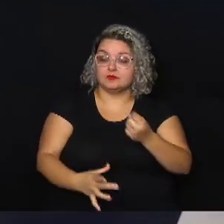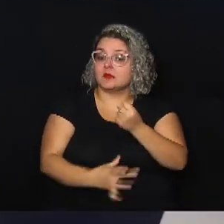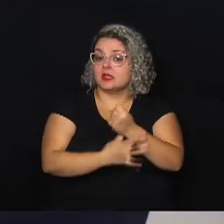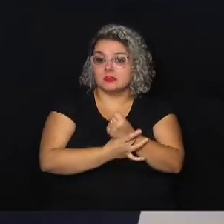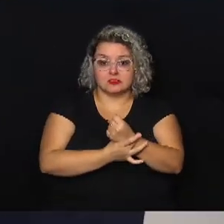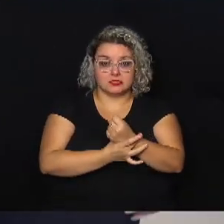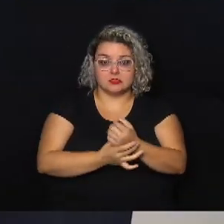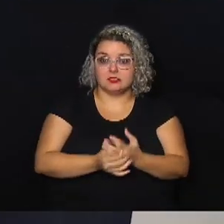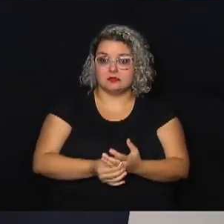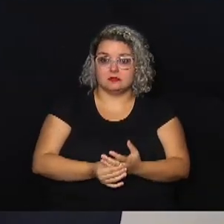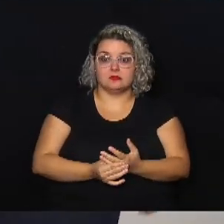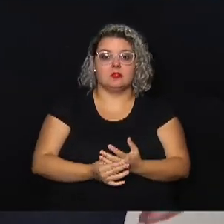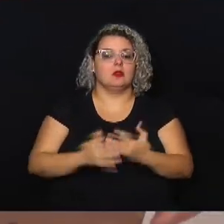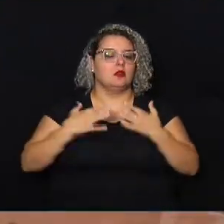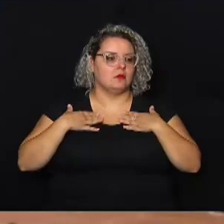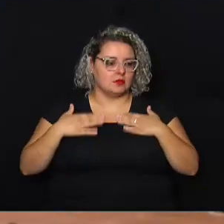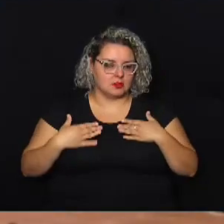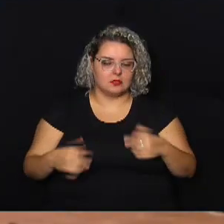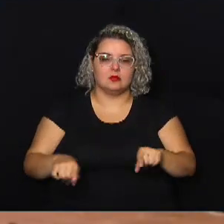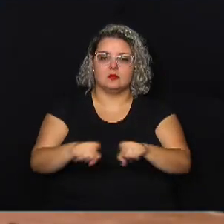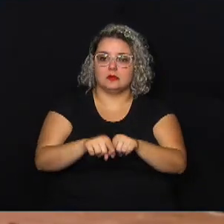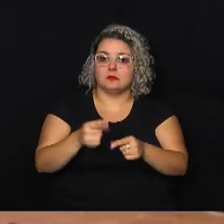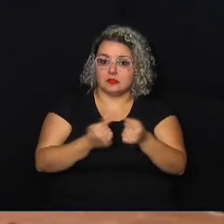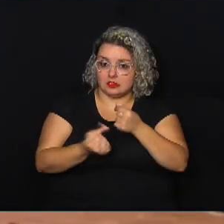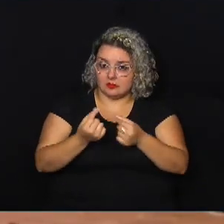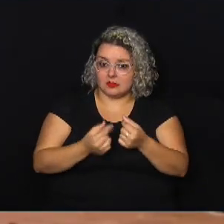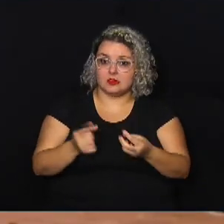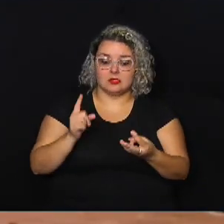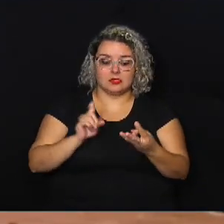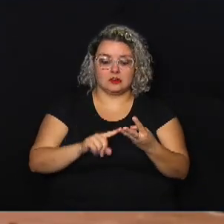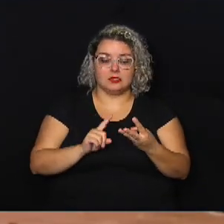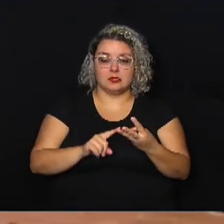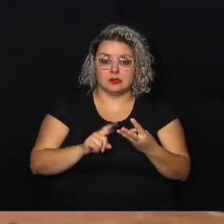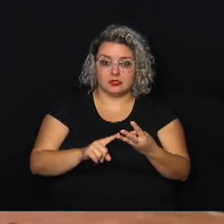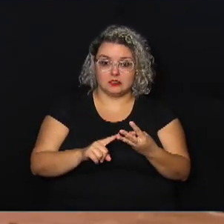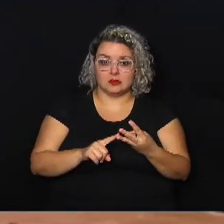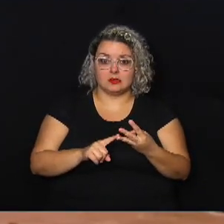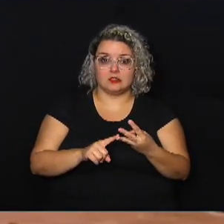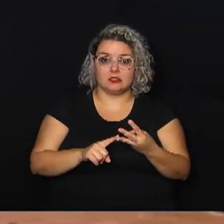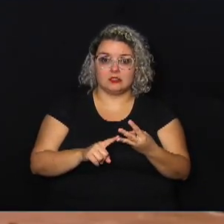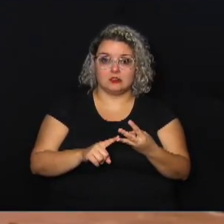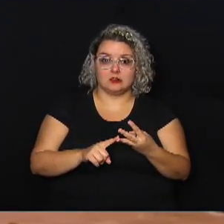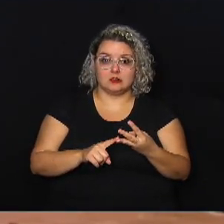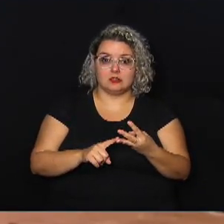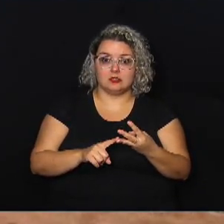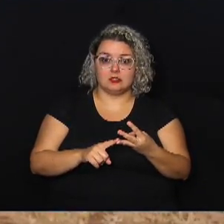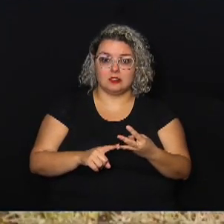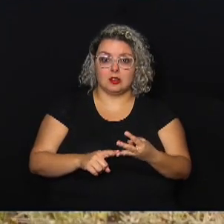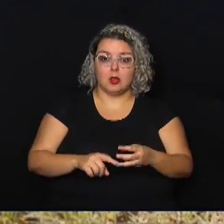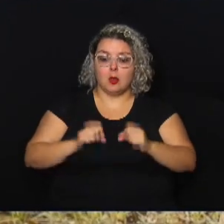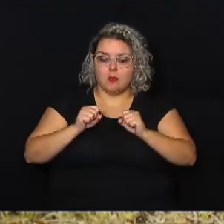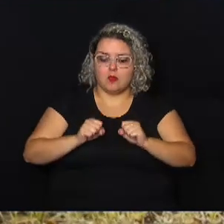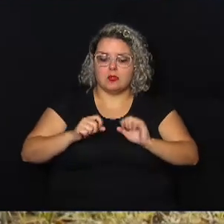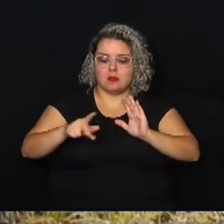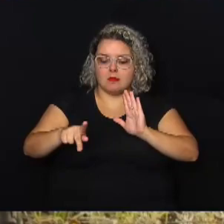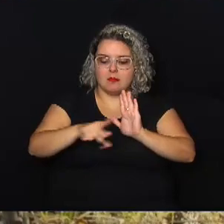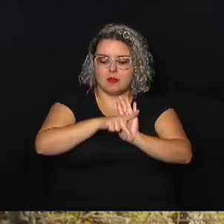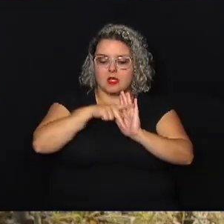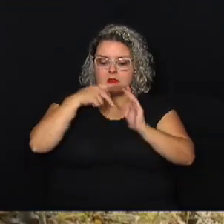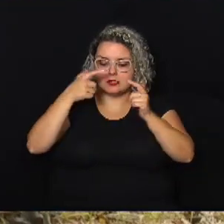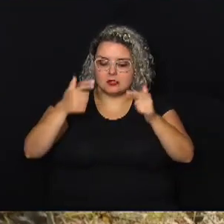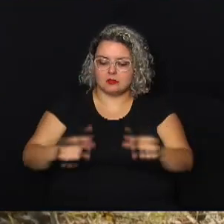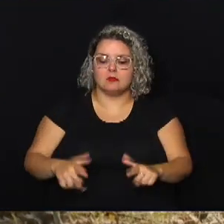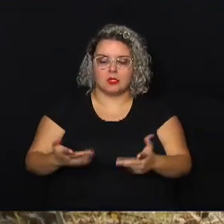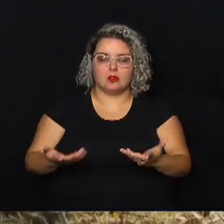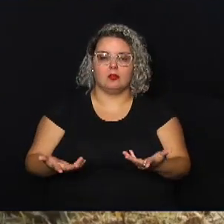tanto segurança física como segurança financeira. Tá? Depois, chama pertencimento. Pertencer a uma causa